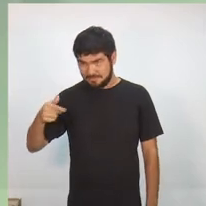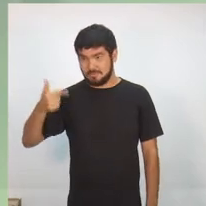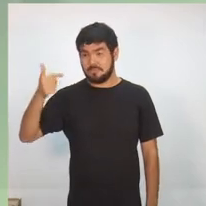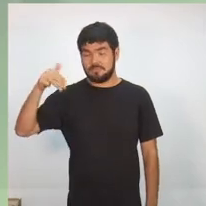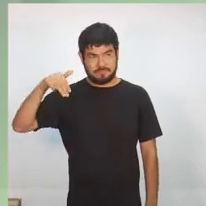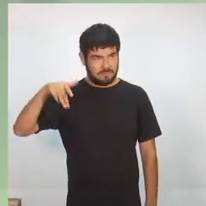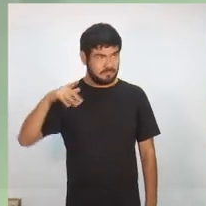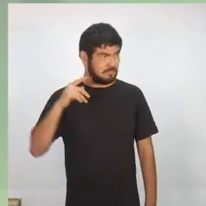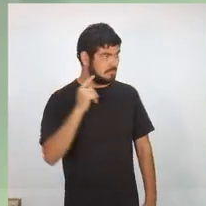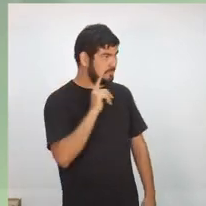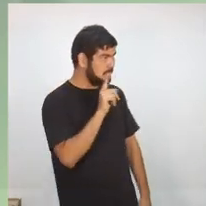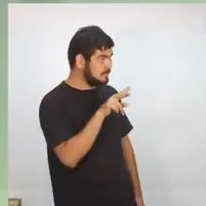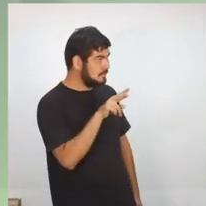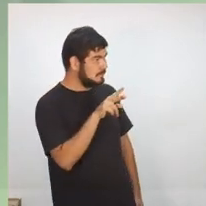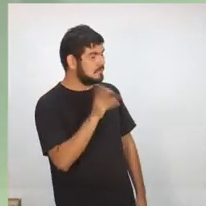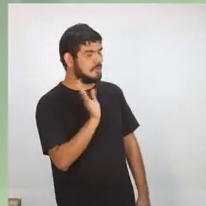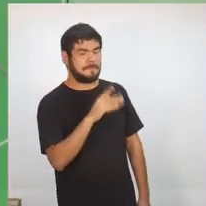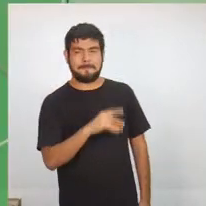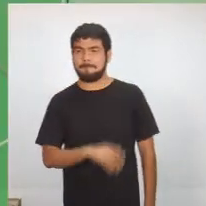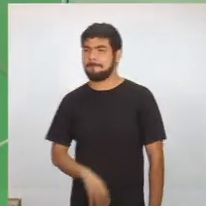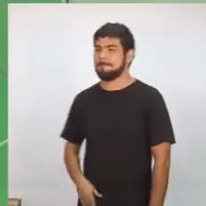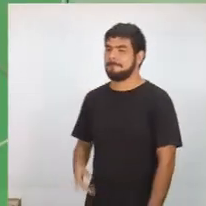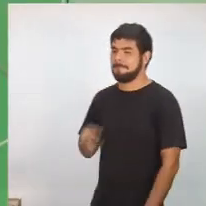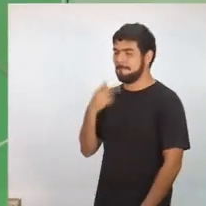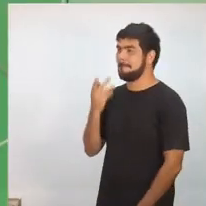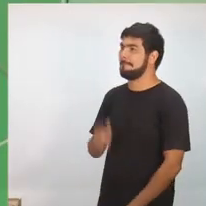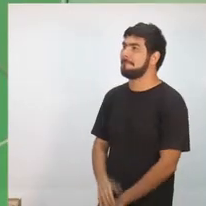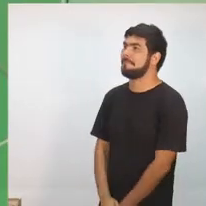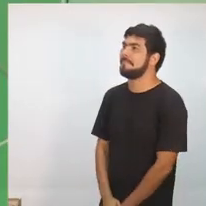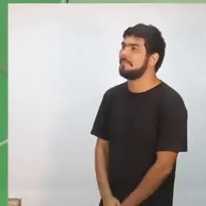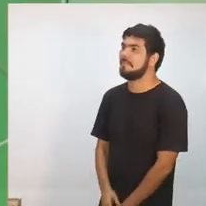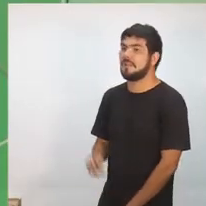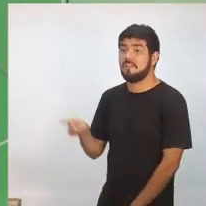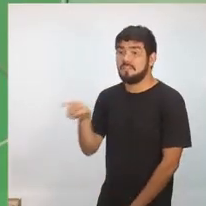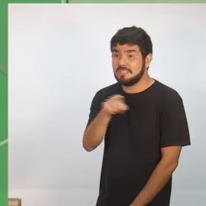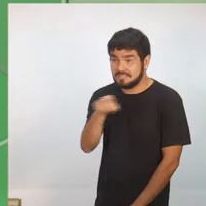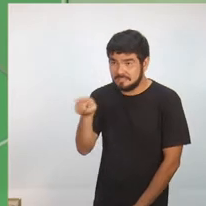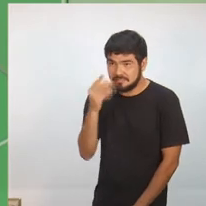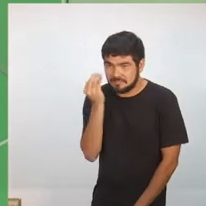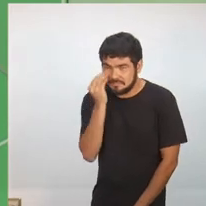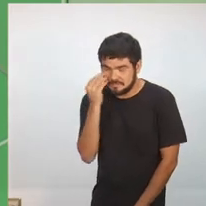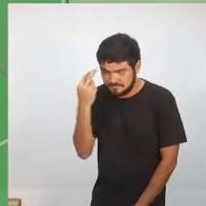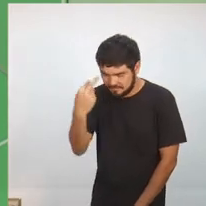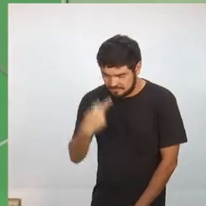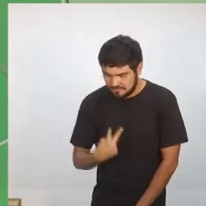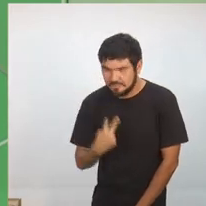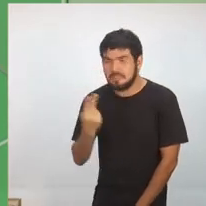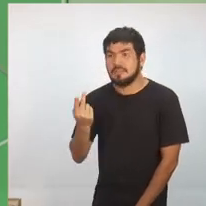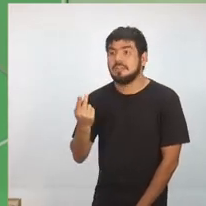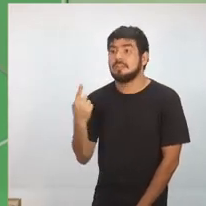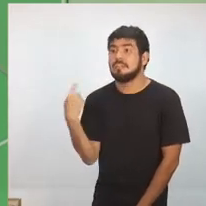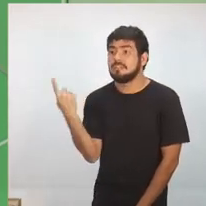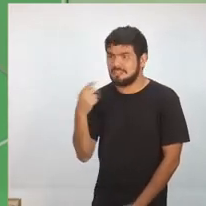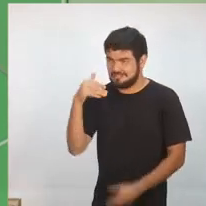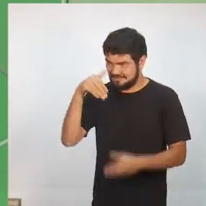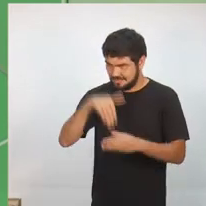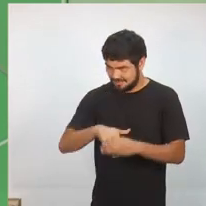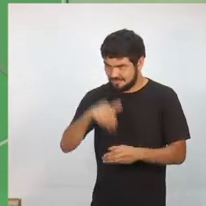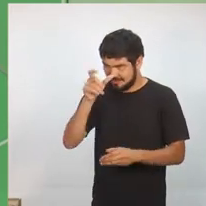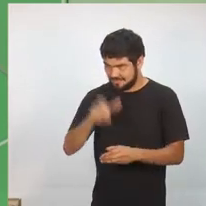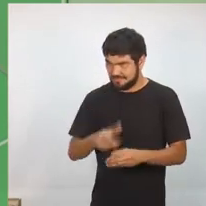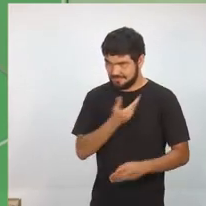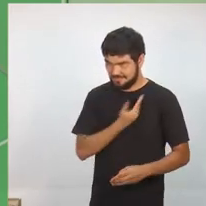cronômetro. 2 minutos. Candidato Berg, fala é sua. Você que está nos ouvindo, nós estamos candidato ao governo do